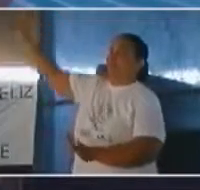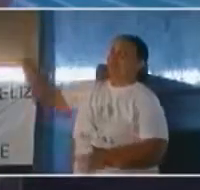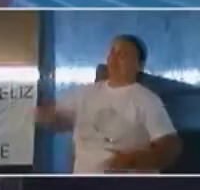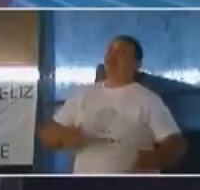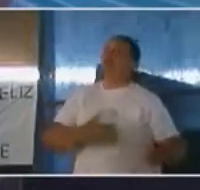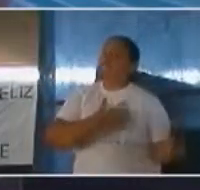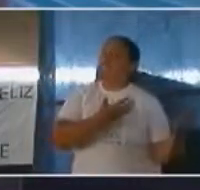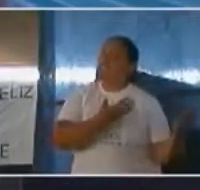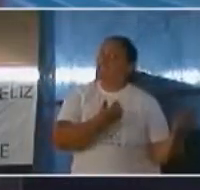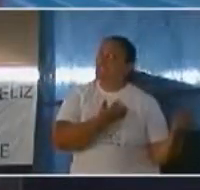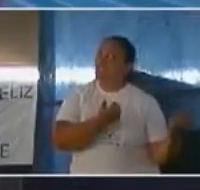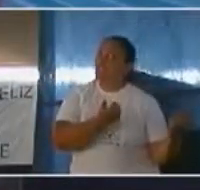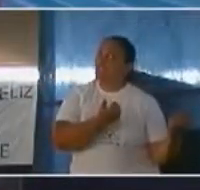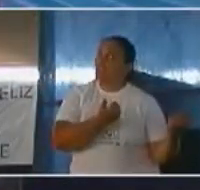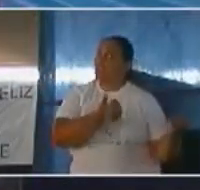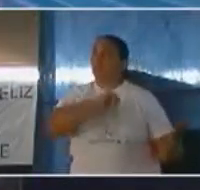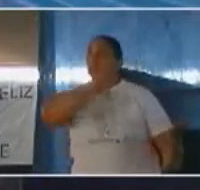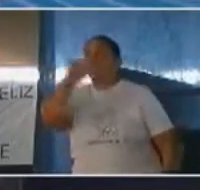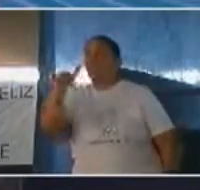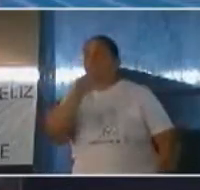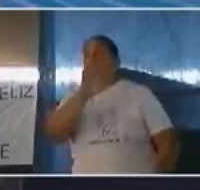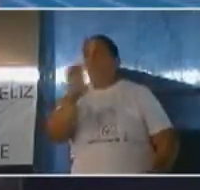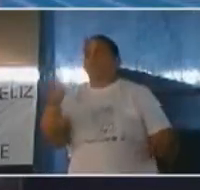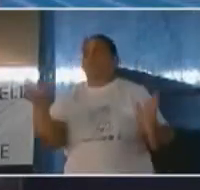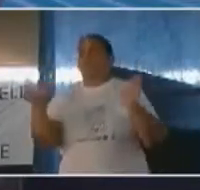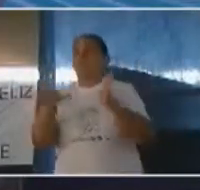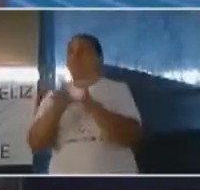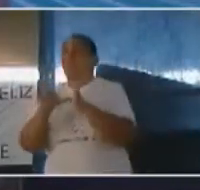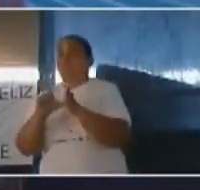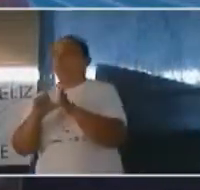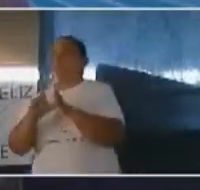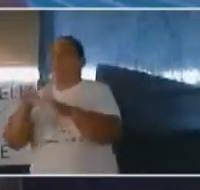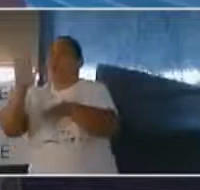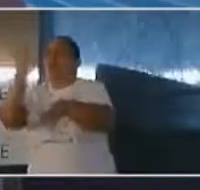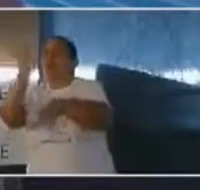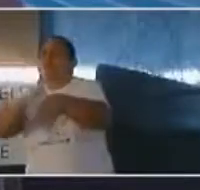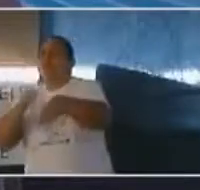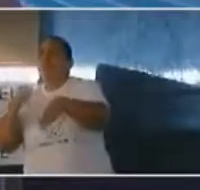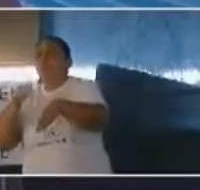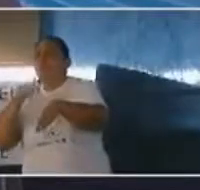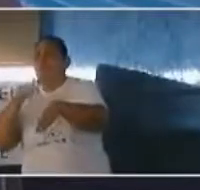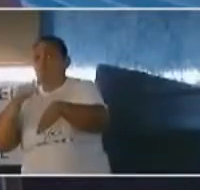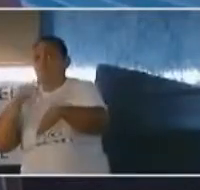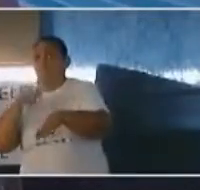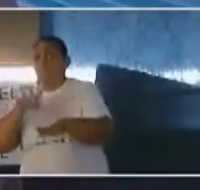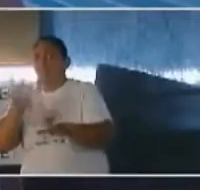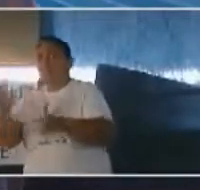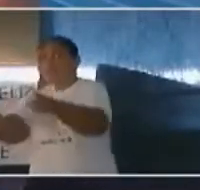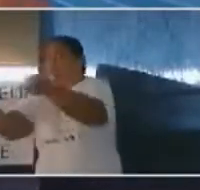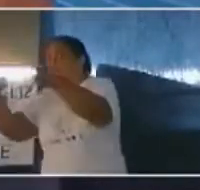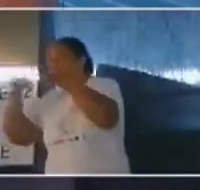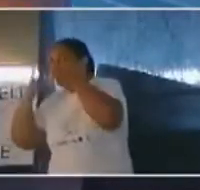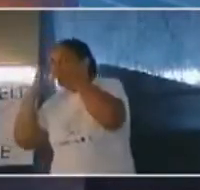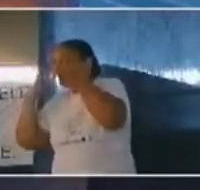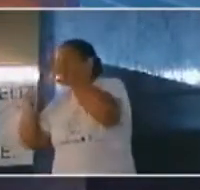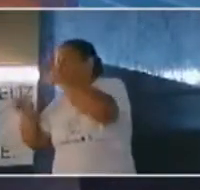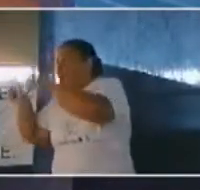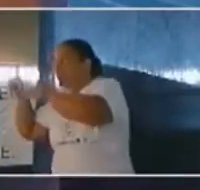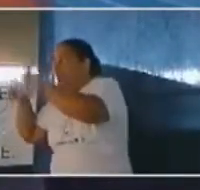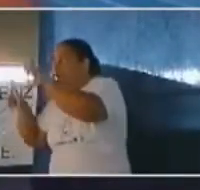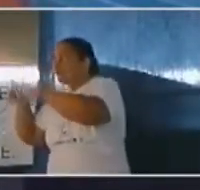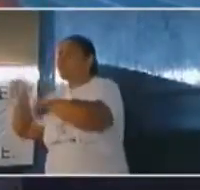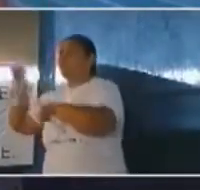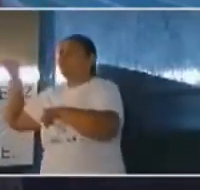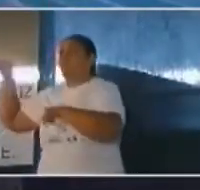no mundo. Convido vocês para mais uma série de imagens. Por favor, o próximo e último PowerPoint